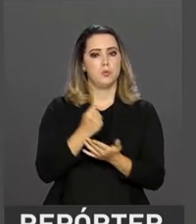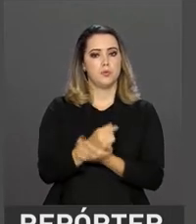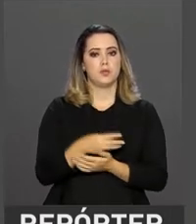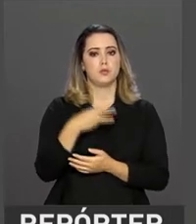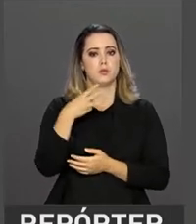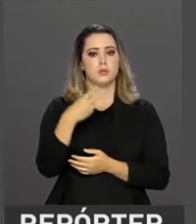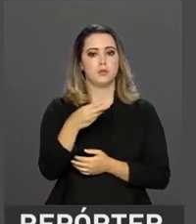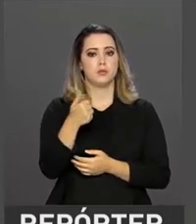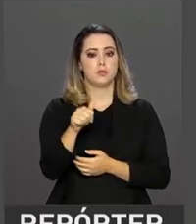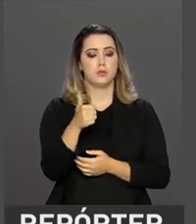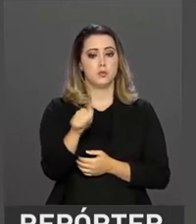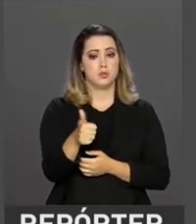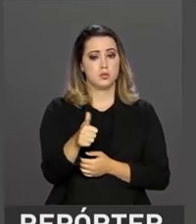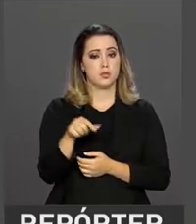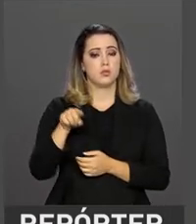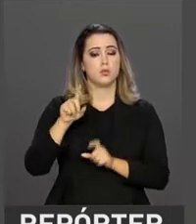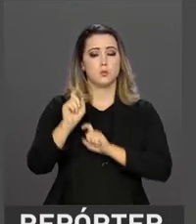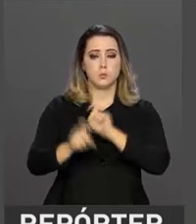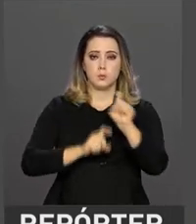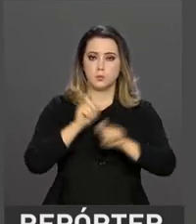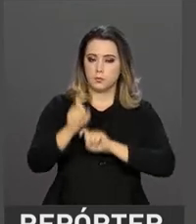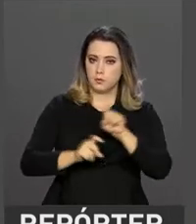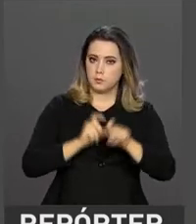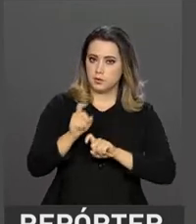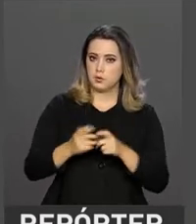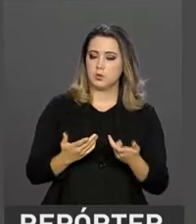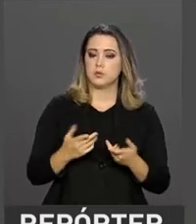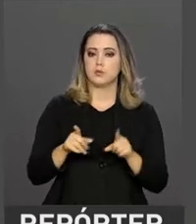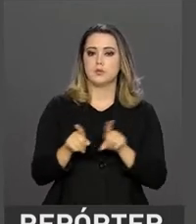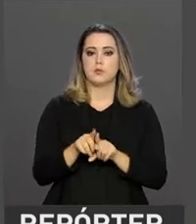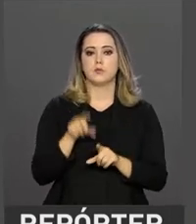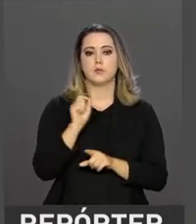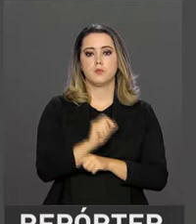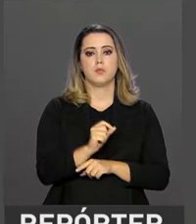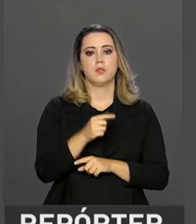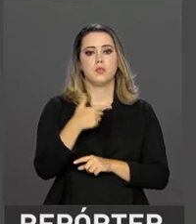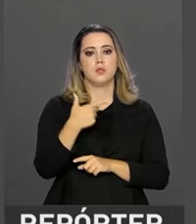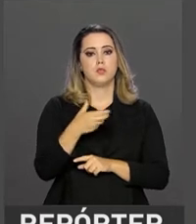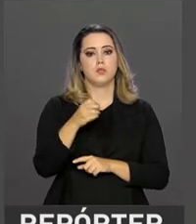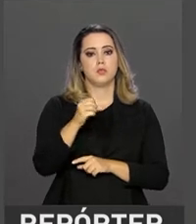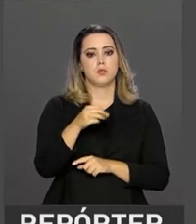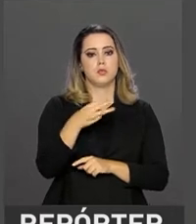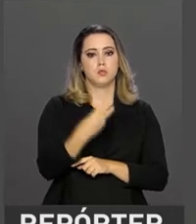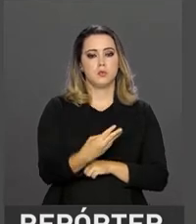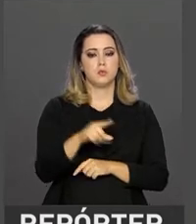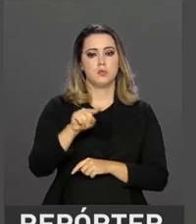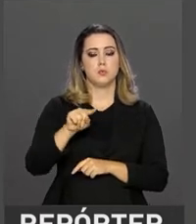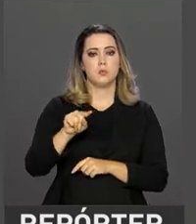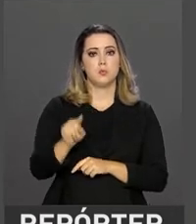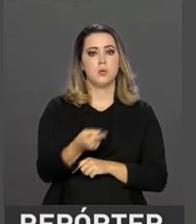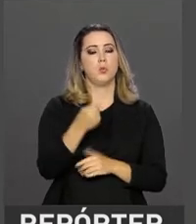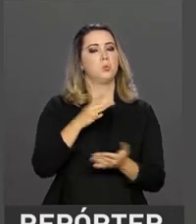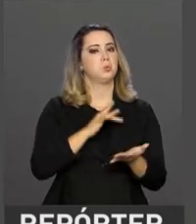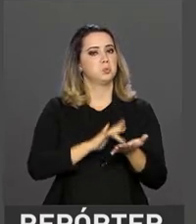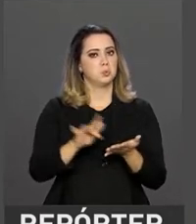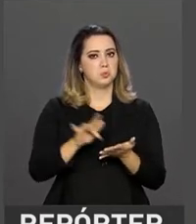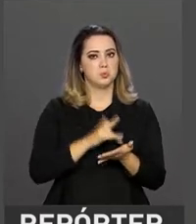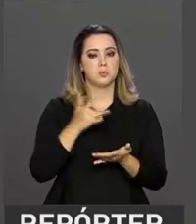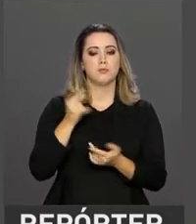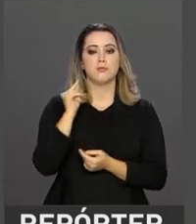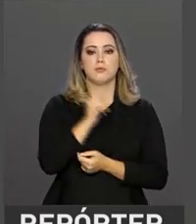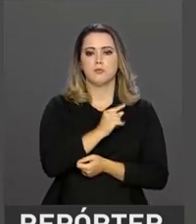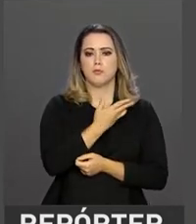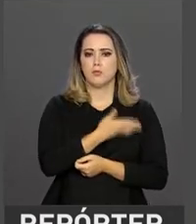311 1177 computadores 293 mil e 7 a tablet